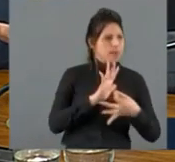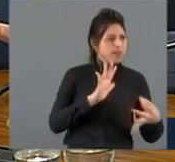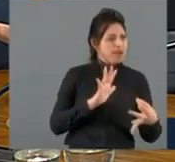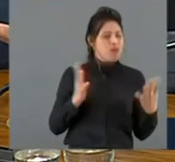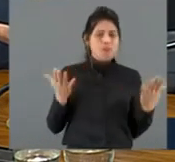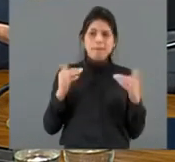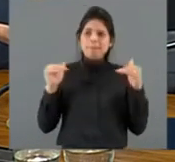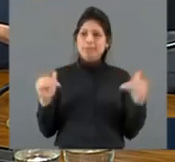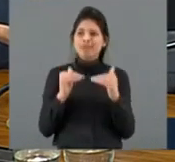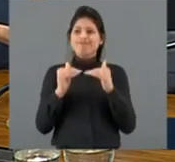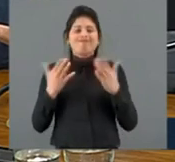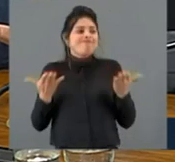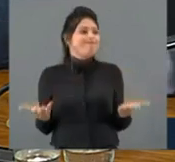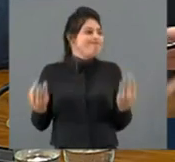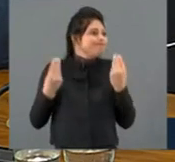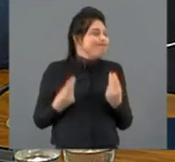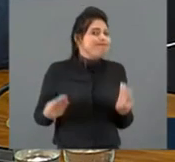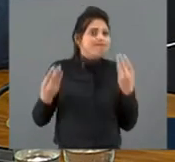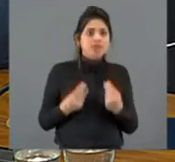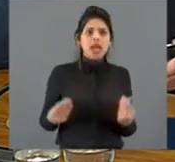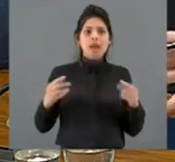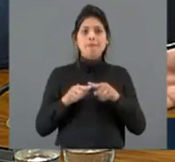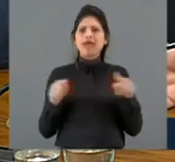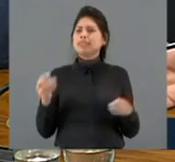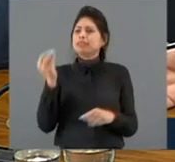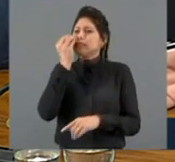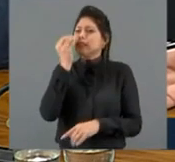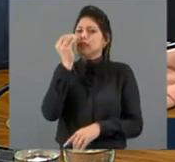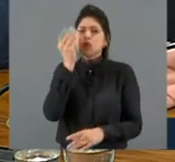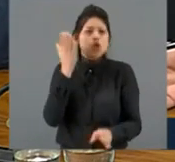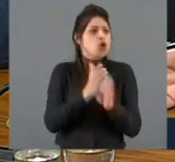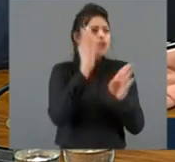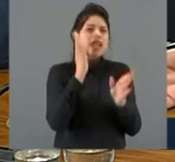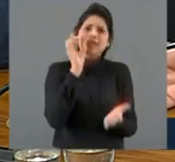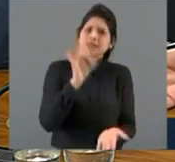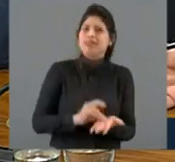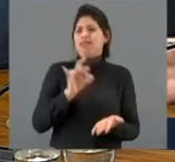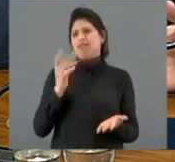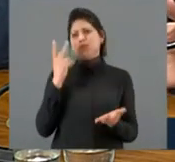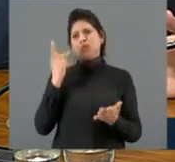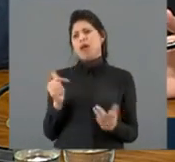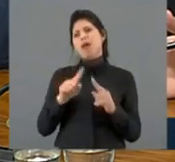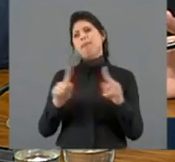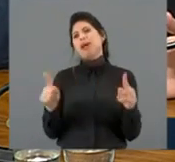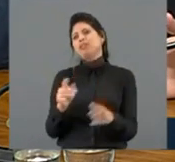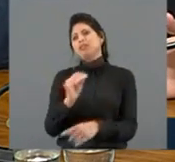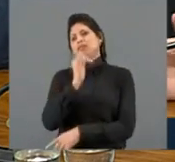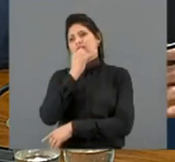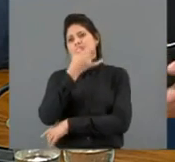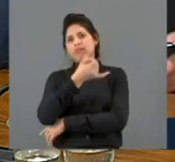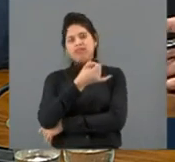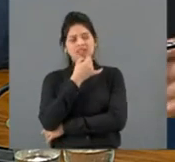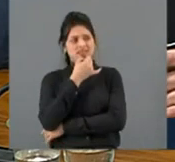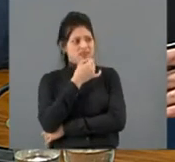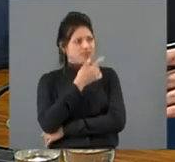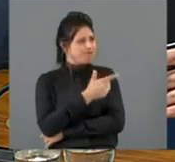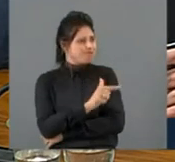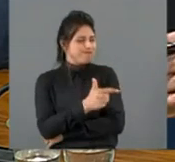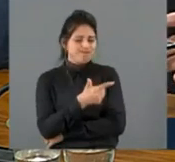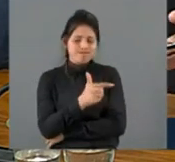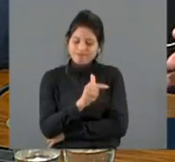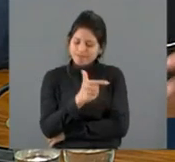para que tentemos achar um lugar comum. Mas, infelizmente, neste caso, nós não